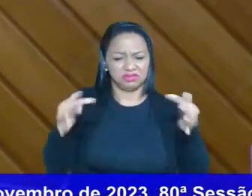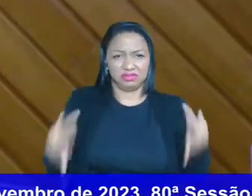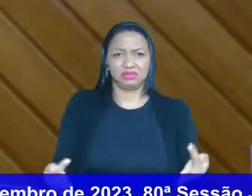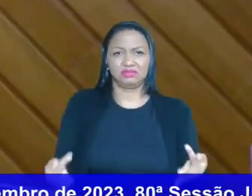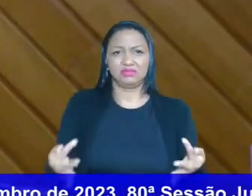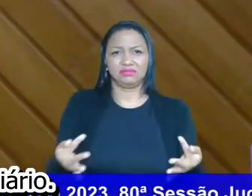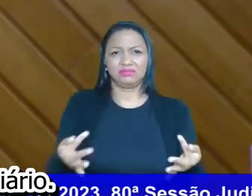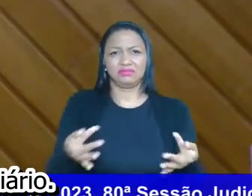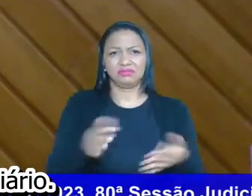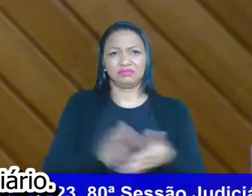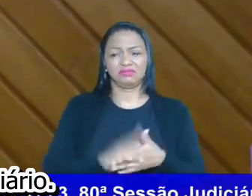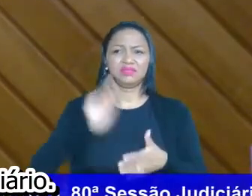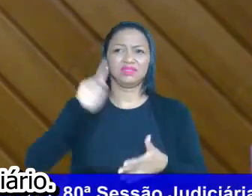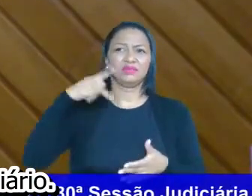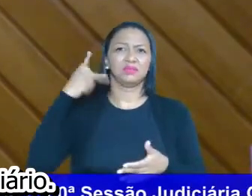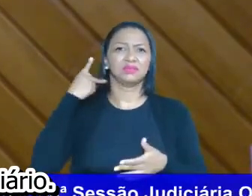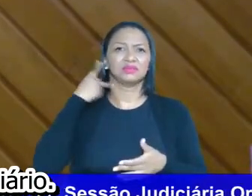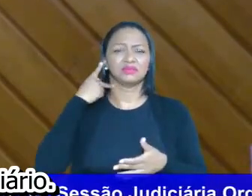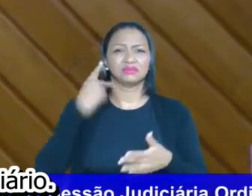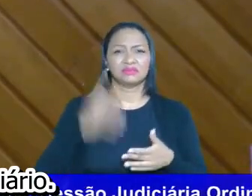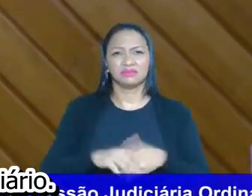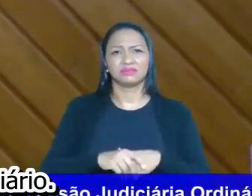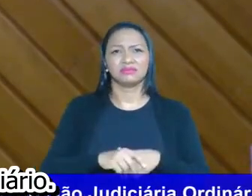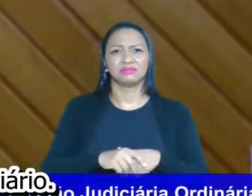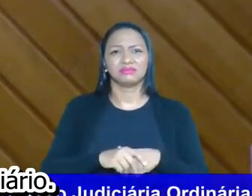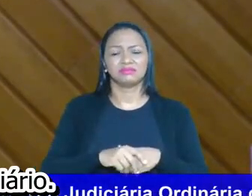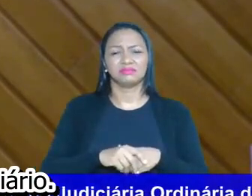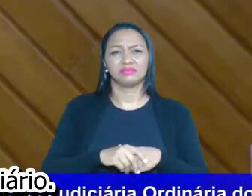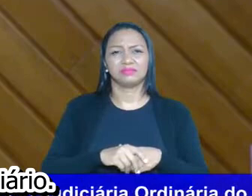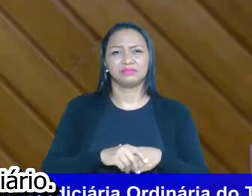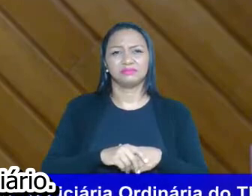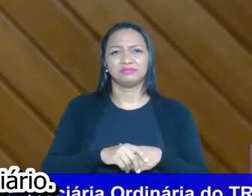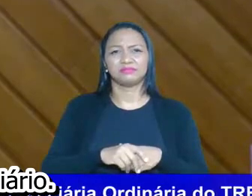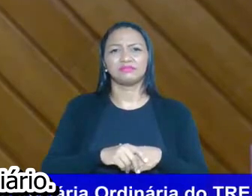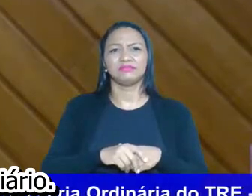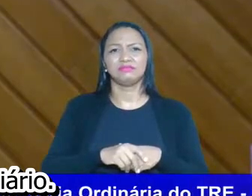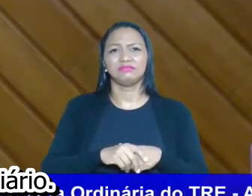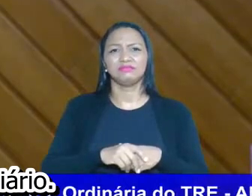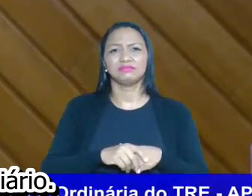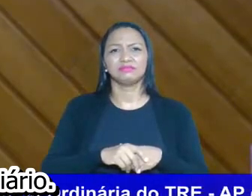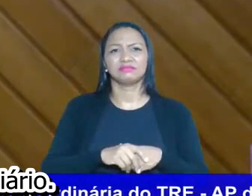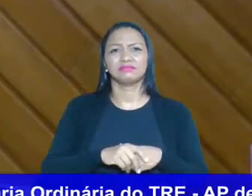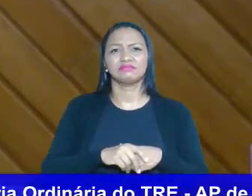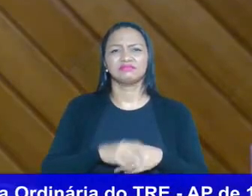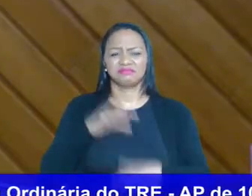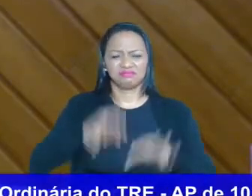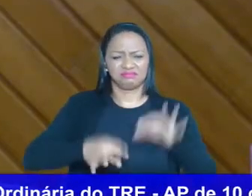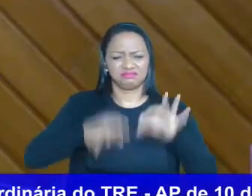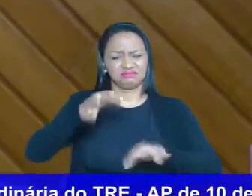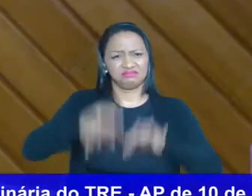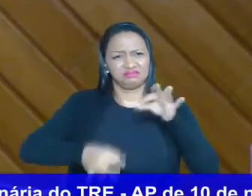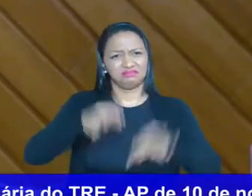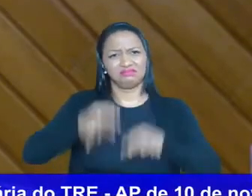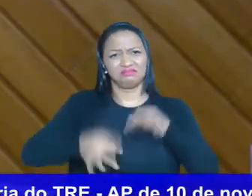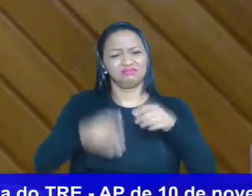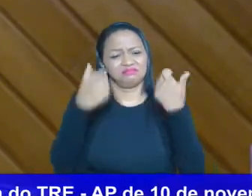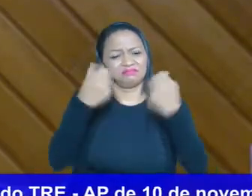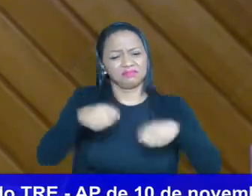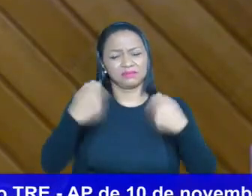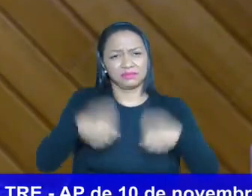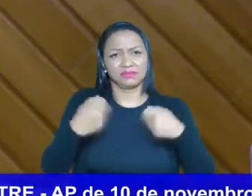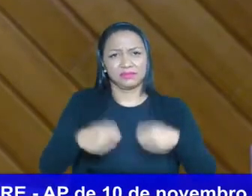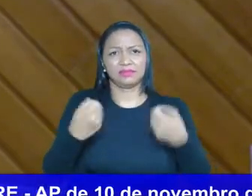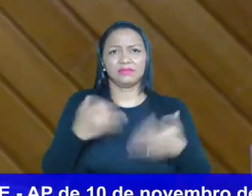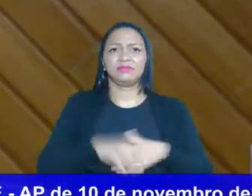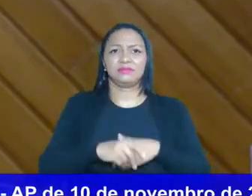desta outro procurador, ela emperra um pouco o judiciário. Ela precisa ter